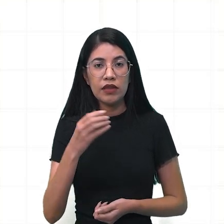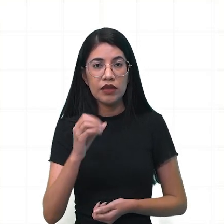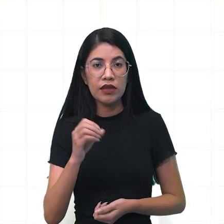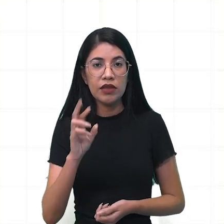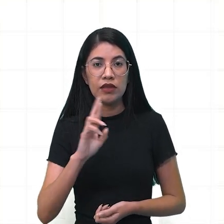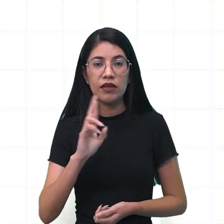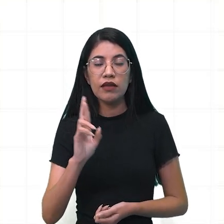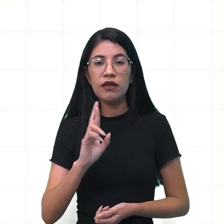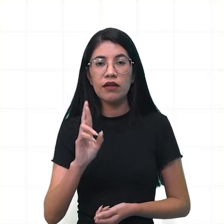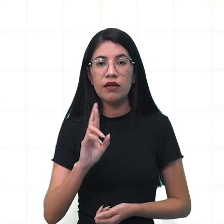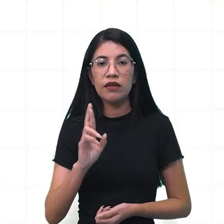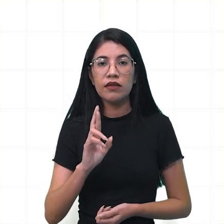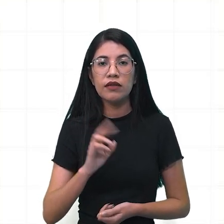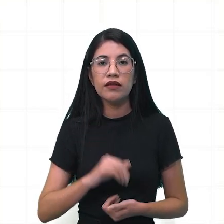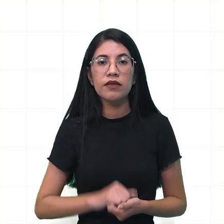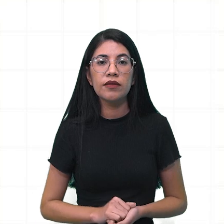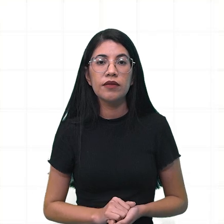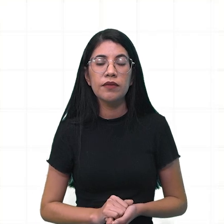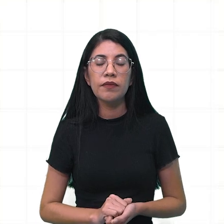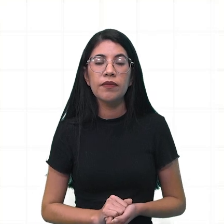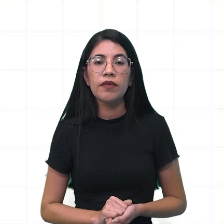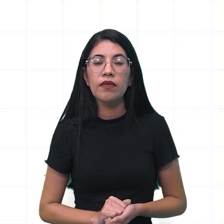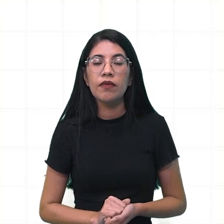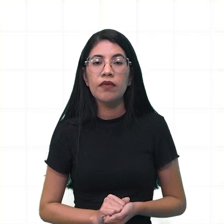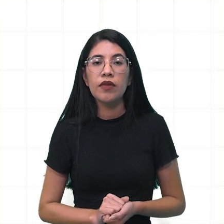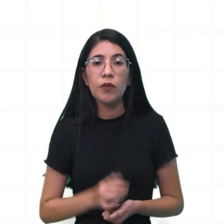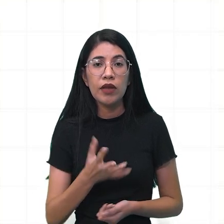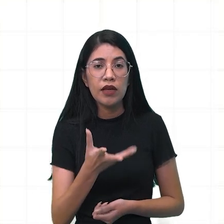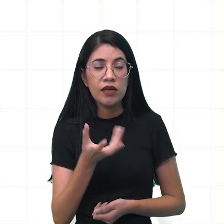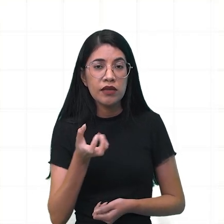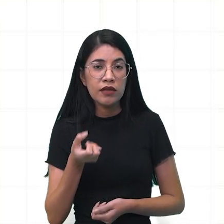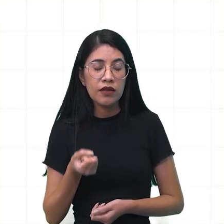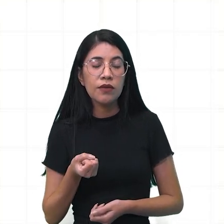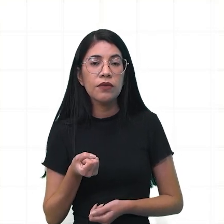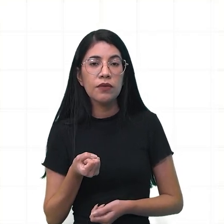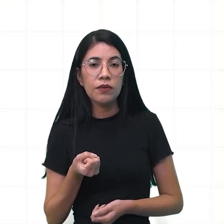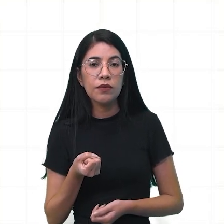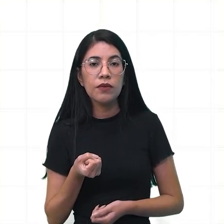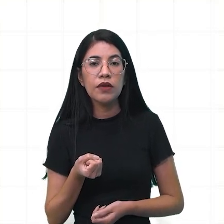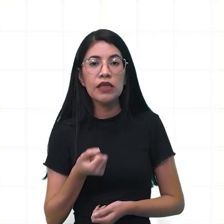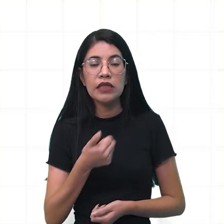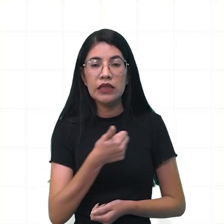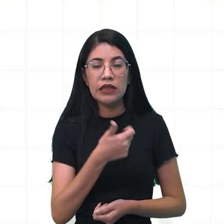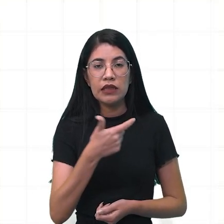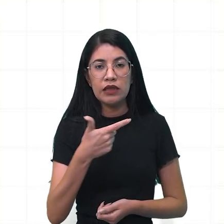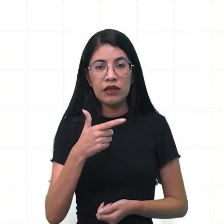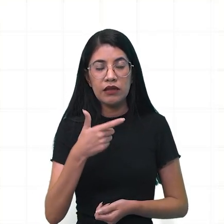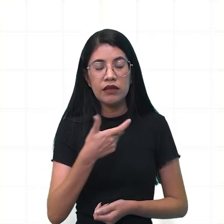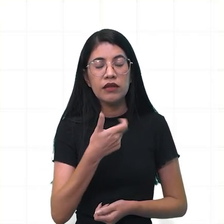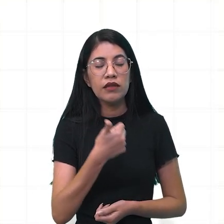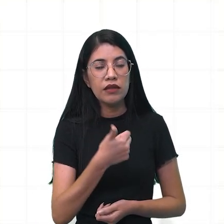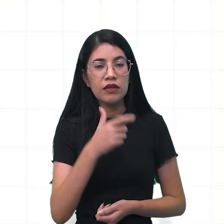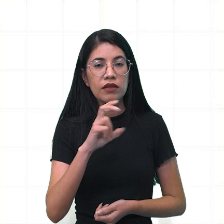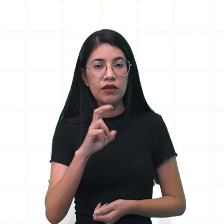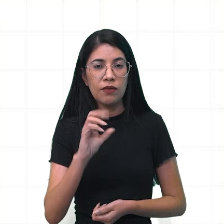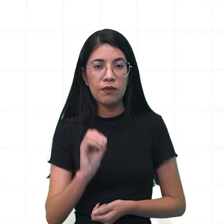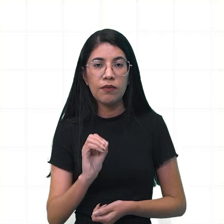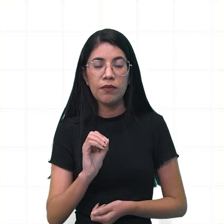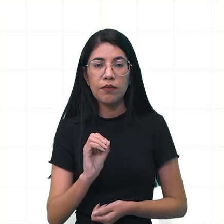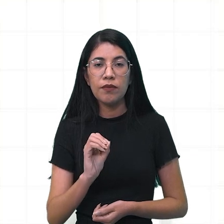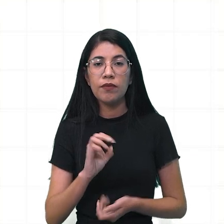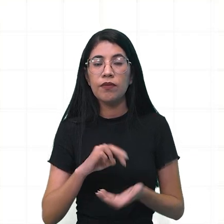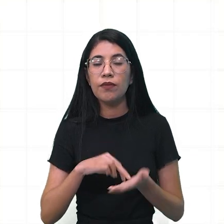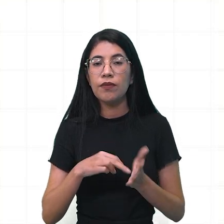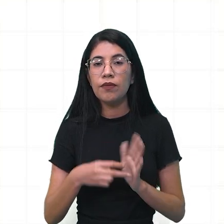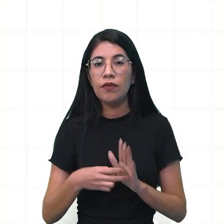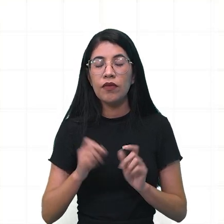120 né como ela tirou 150 significa